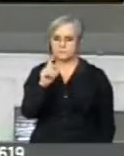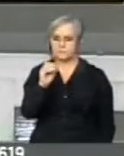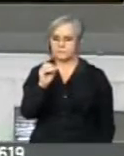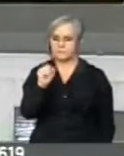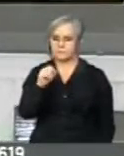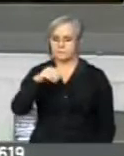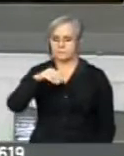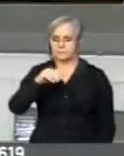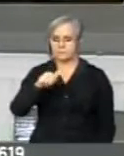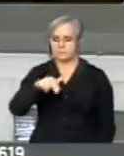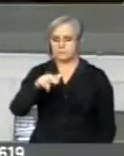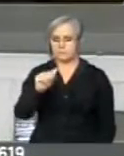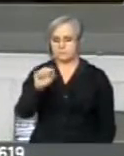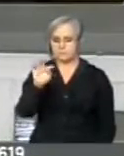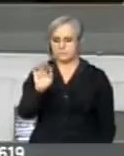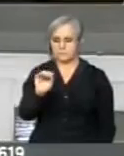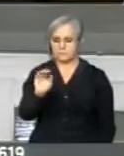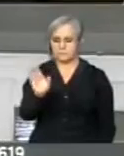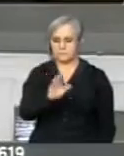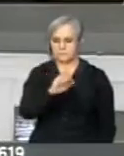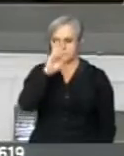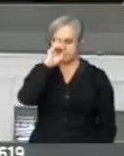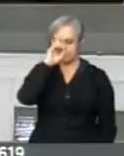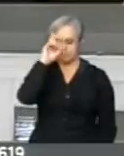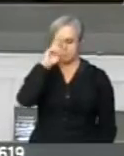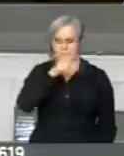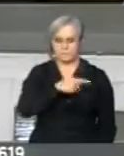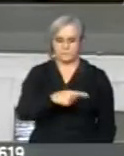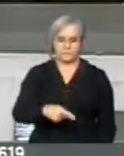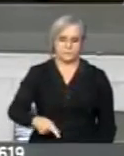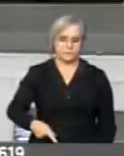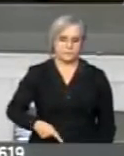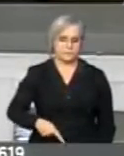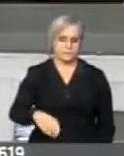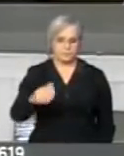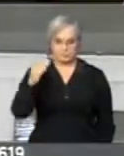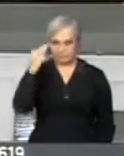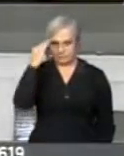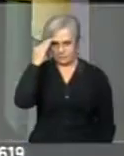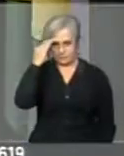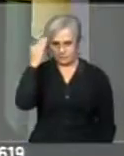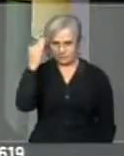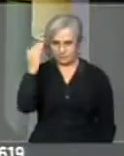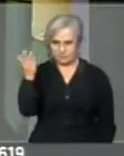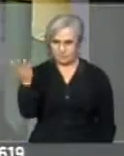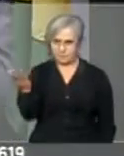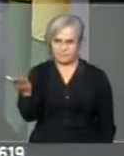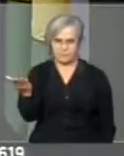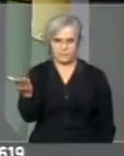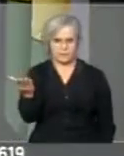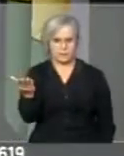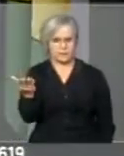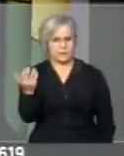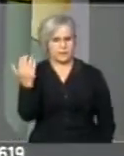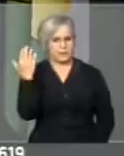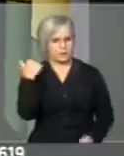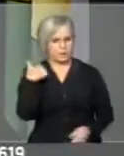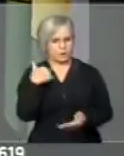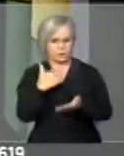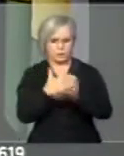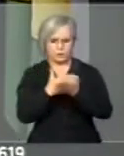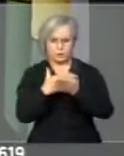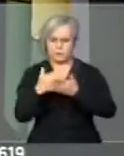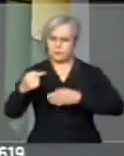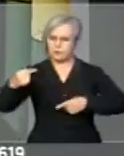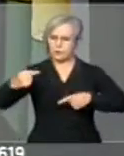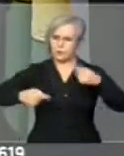Manato. Senhor presidente, muito obrigado. Senhor presidente, quando começou a se